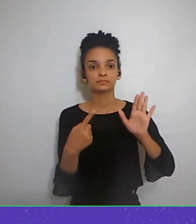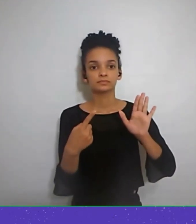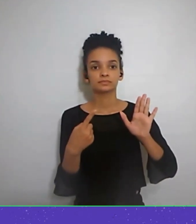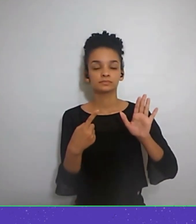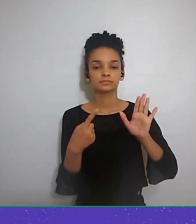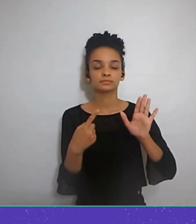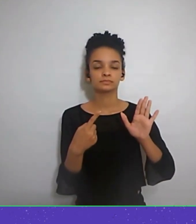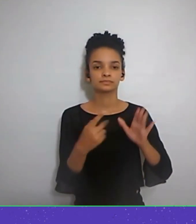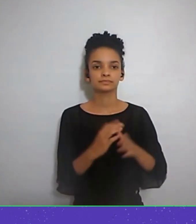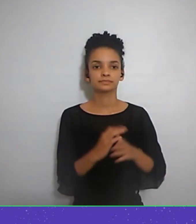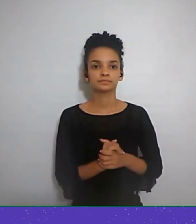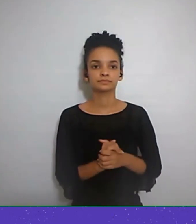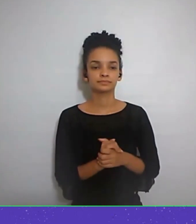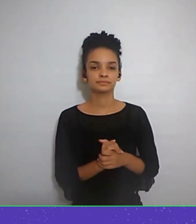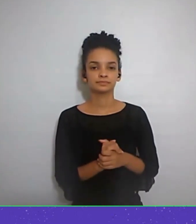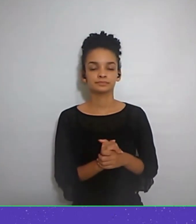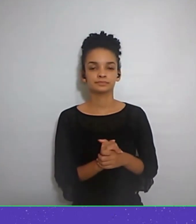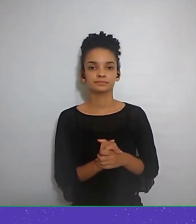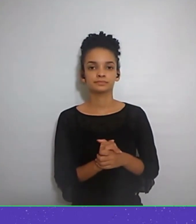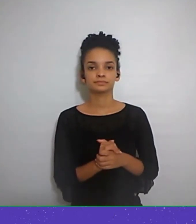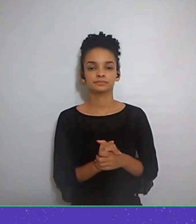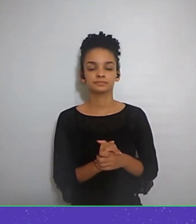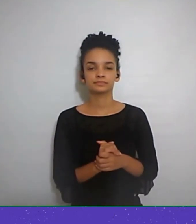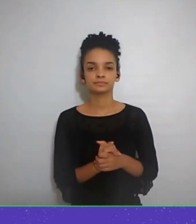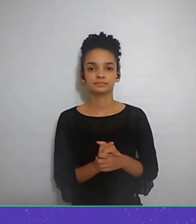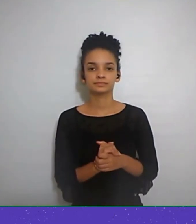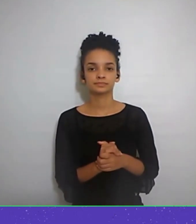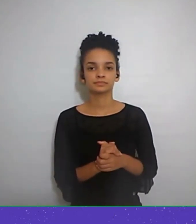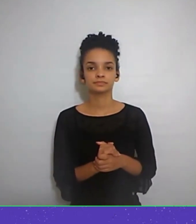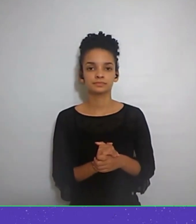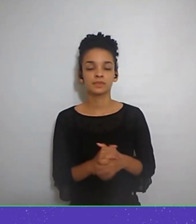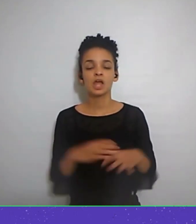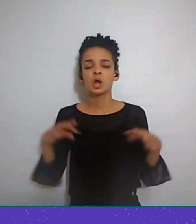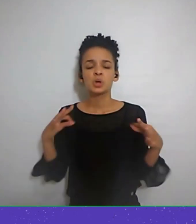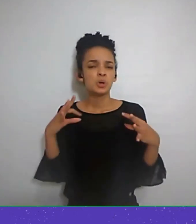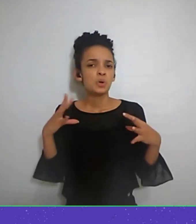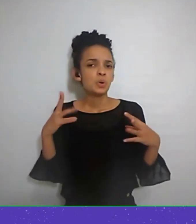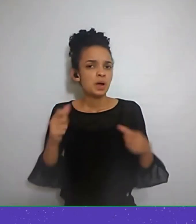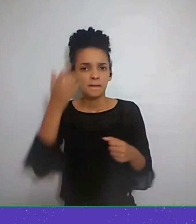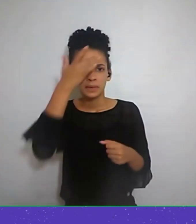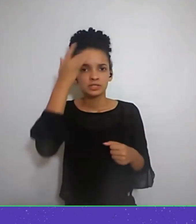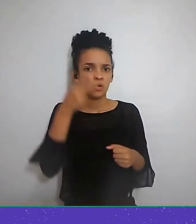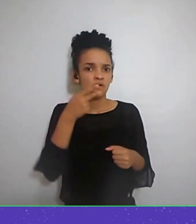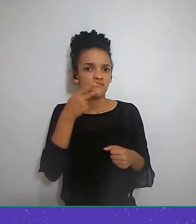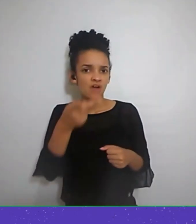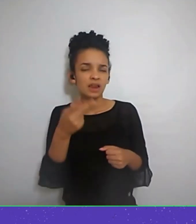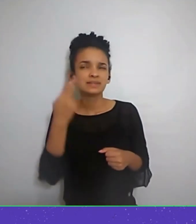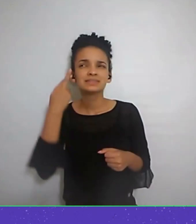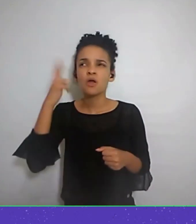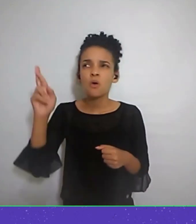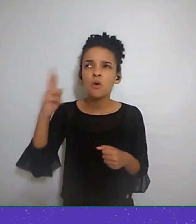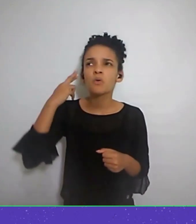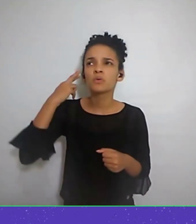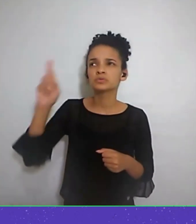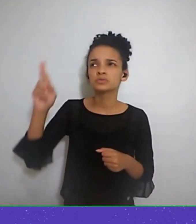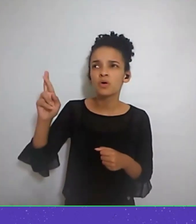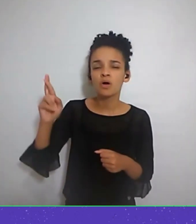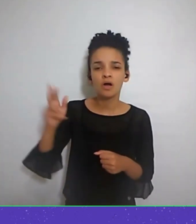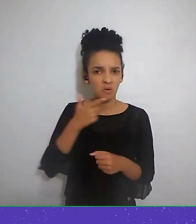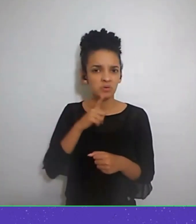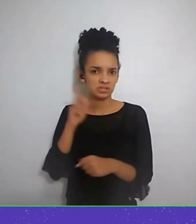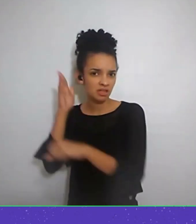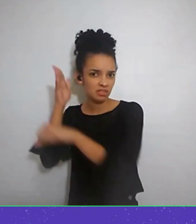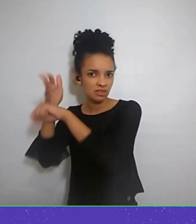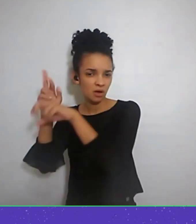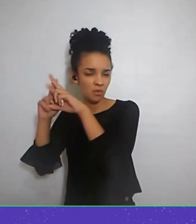Nem todo o que me diz Senhor, Senhor entrará no reino dos céus, mas aquele que faz a